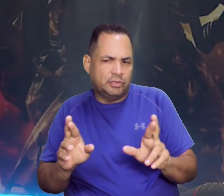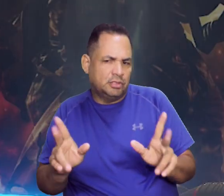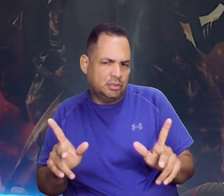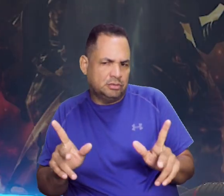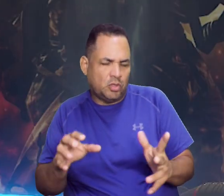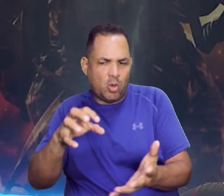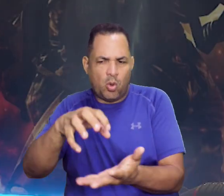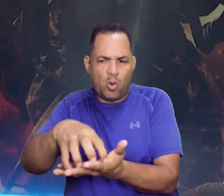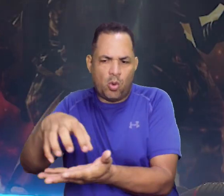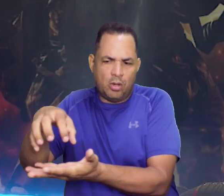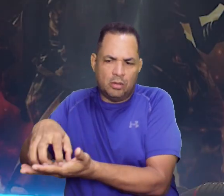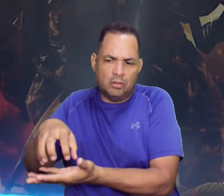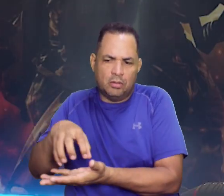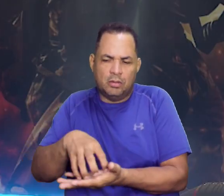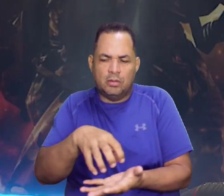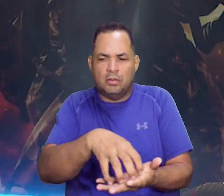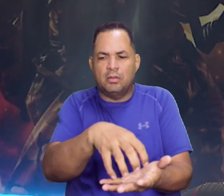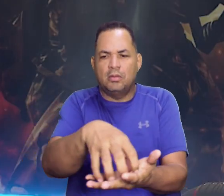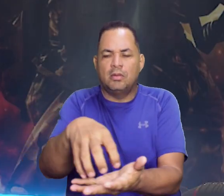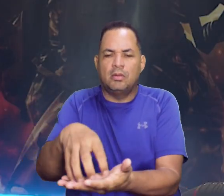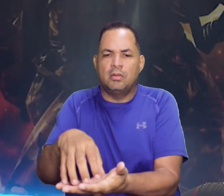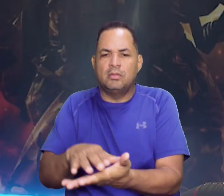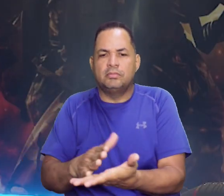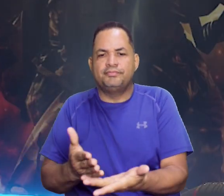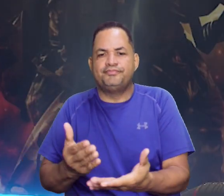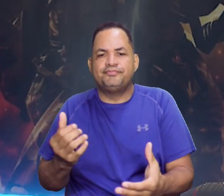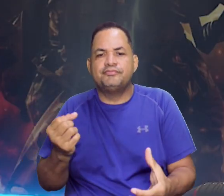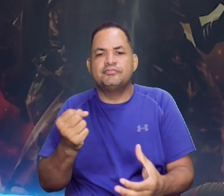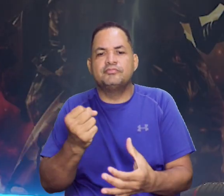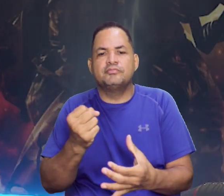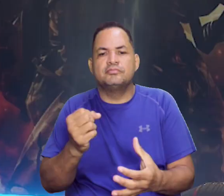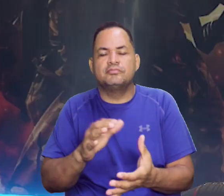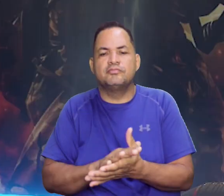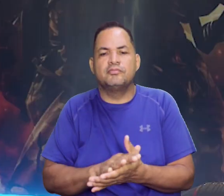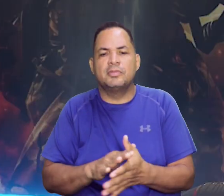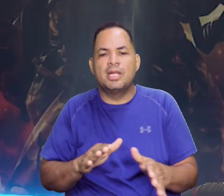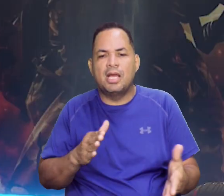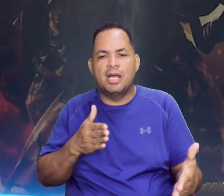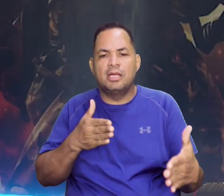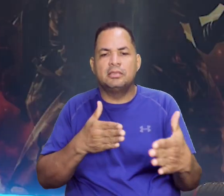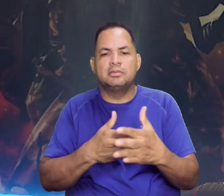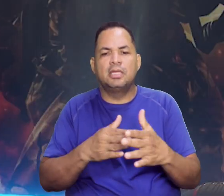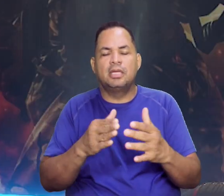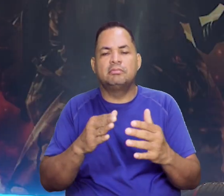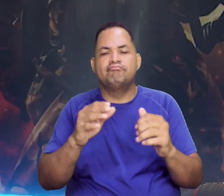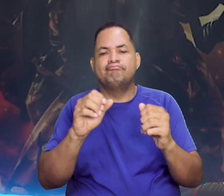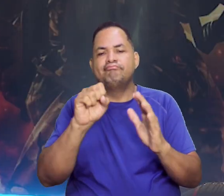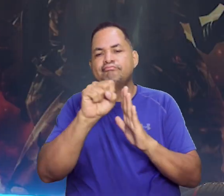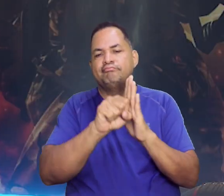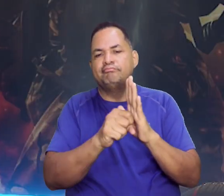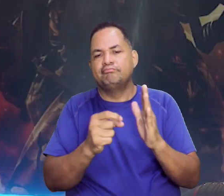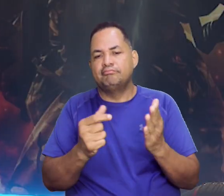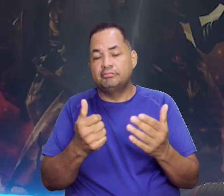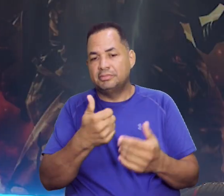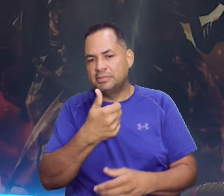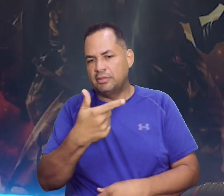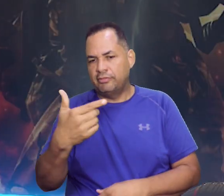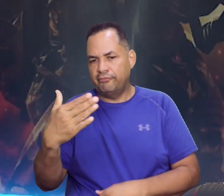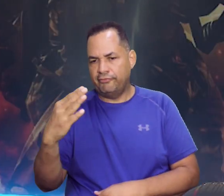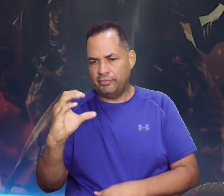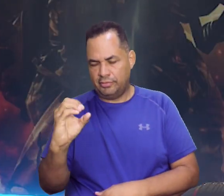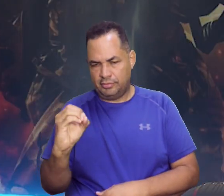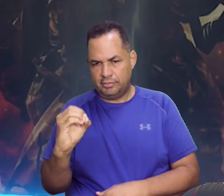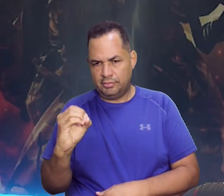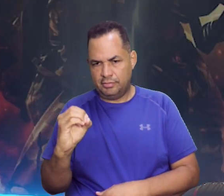diferente. E essa dominação vai durar até o século XX. Só que quando a